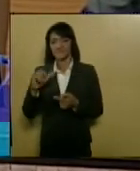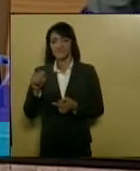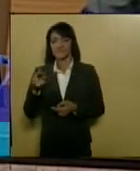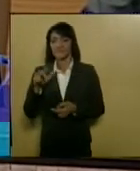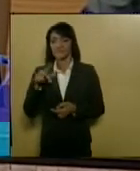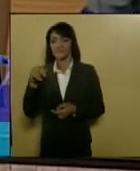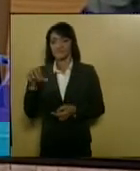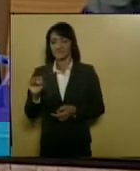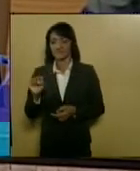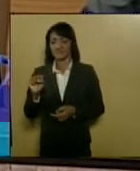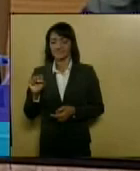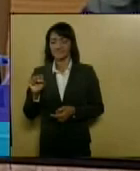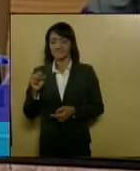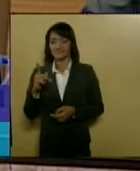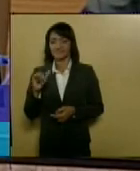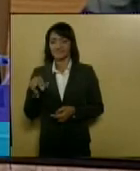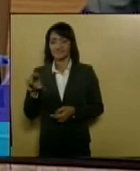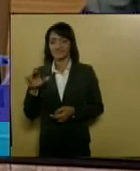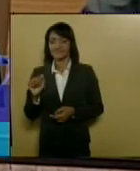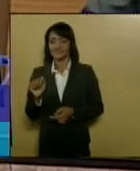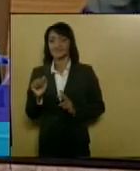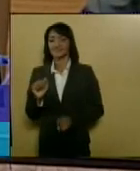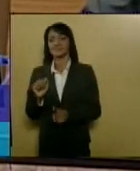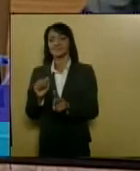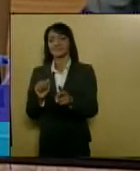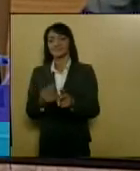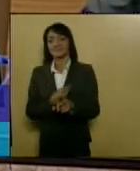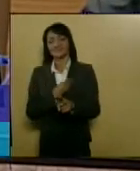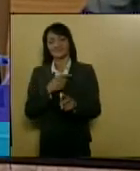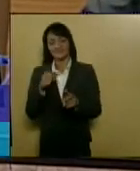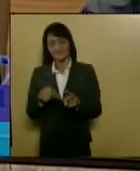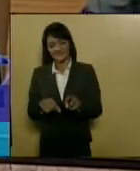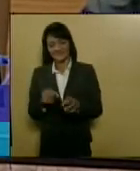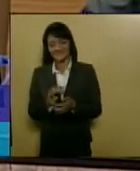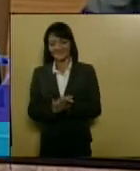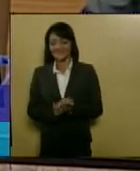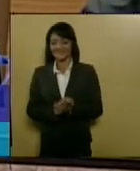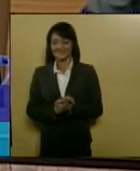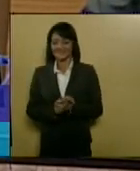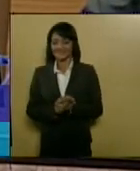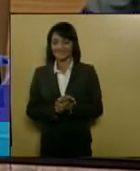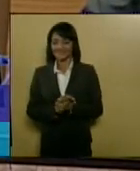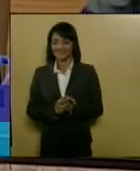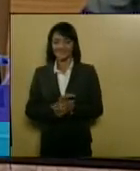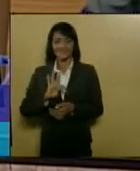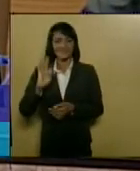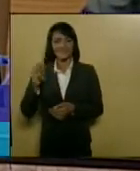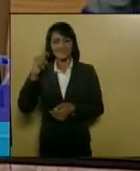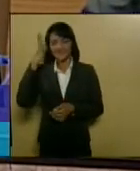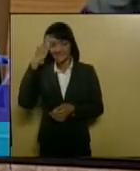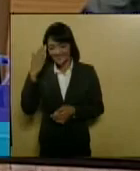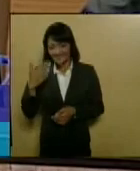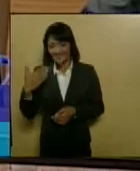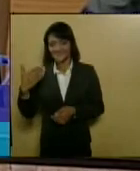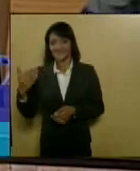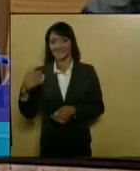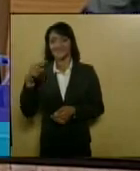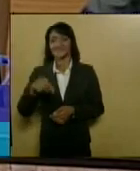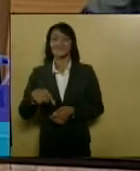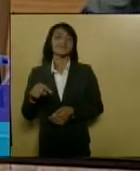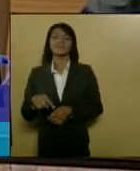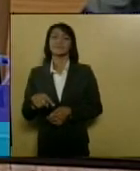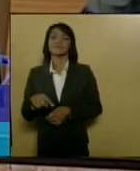que sempre está nessa casa aqui nos prestigiando. E prestigiando as homenagens que essa casa